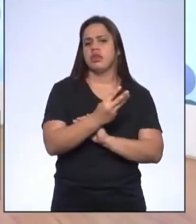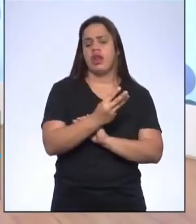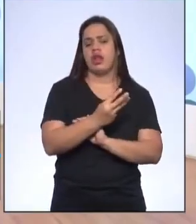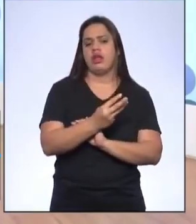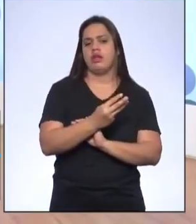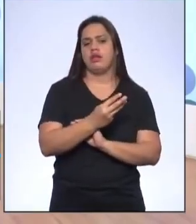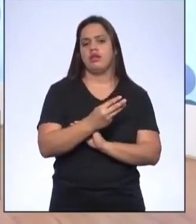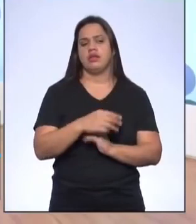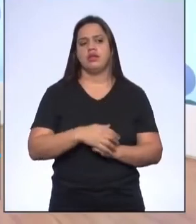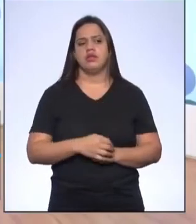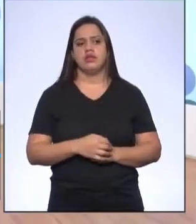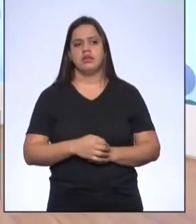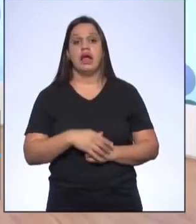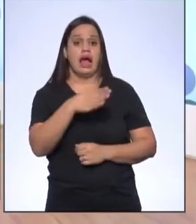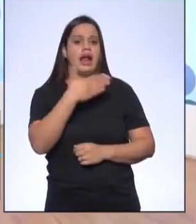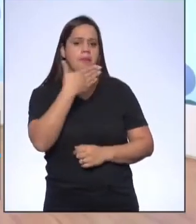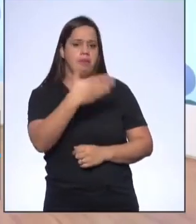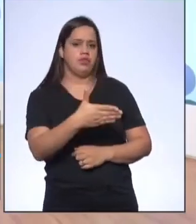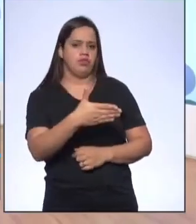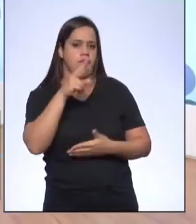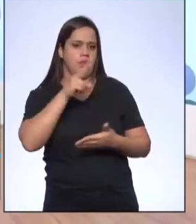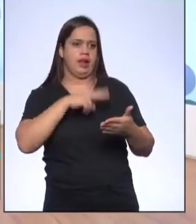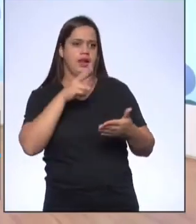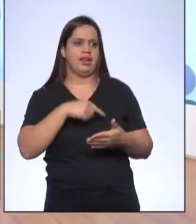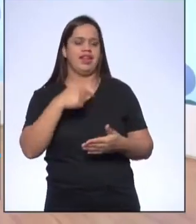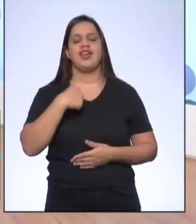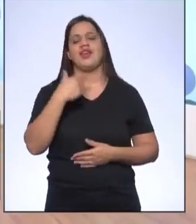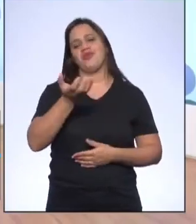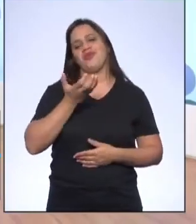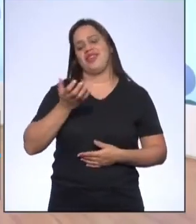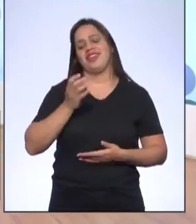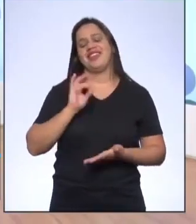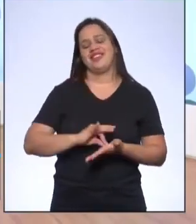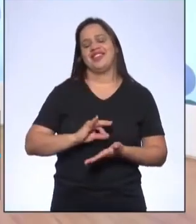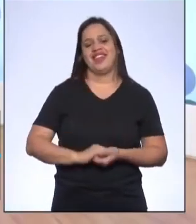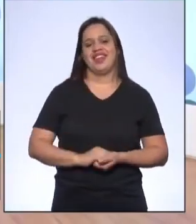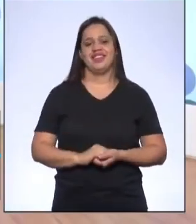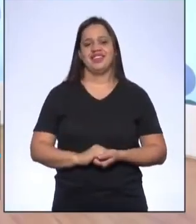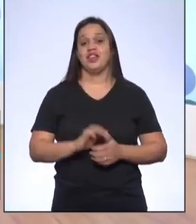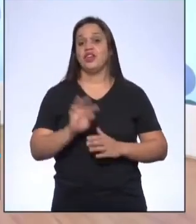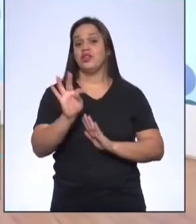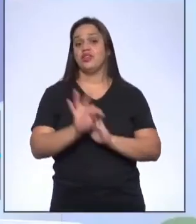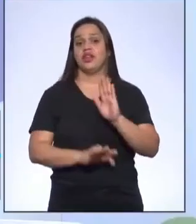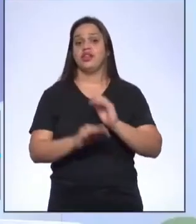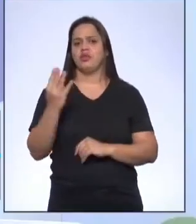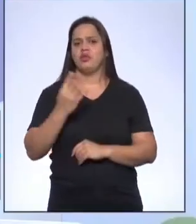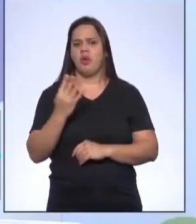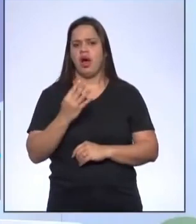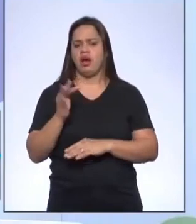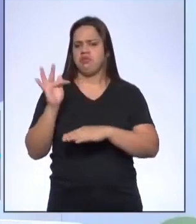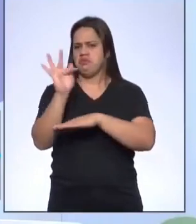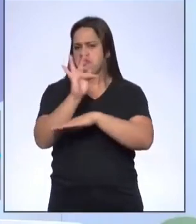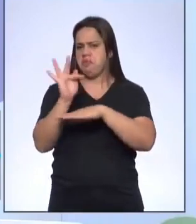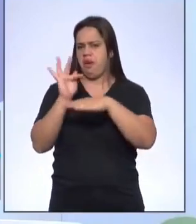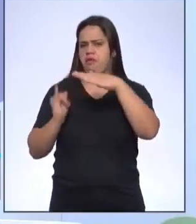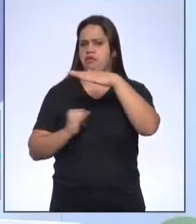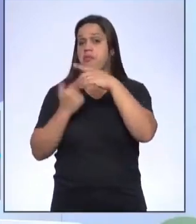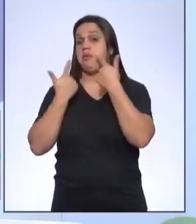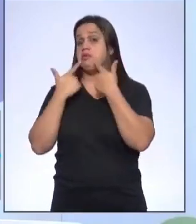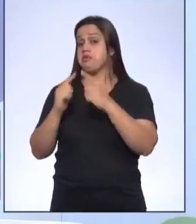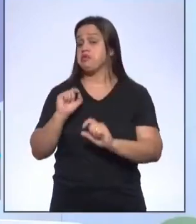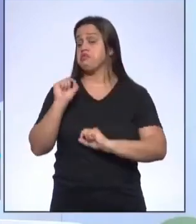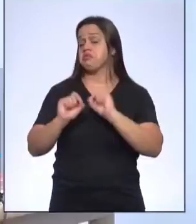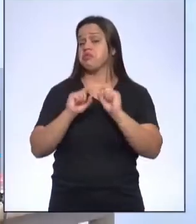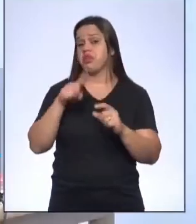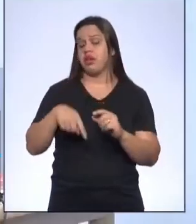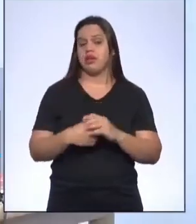para ler, inclusive. Ela queria ler bem humano, Eu assim. queria. E o texto 4? Será que a linguagem é formal ou informal? Tem Olha, alguma?